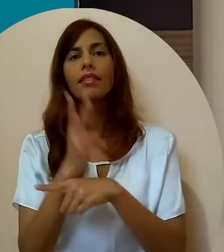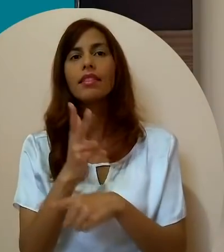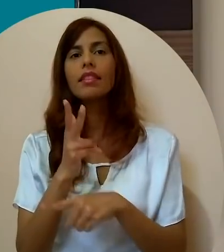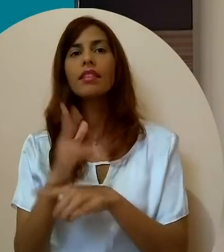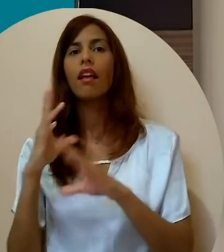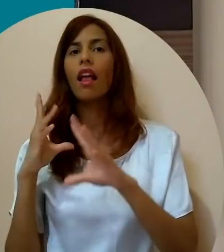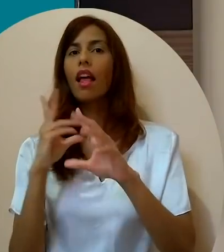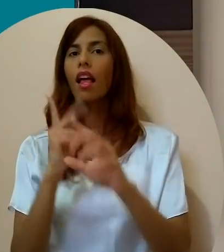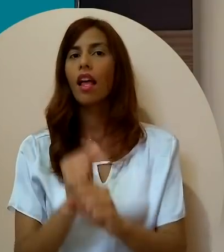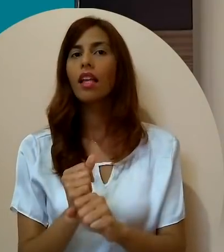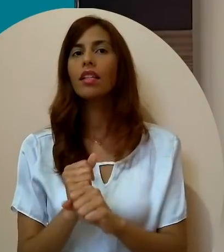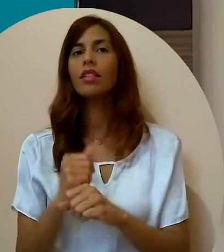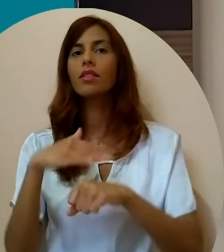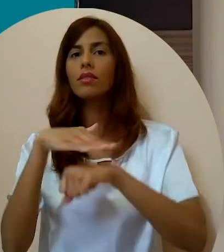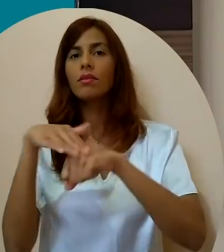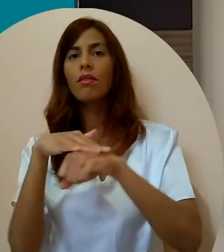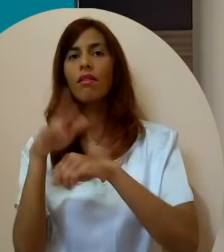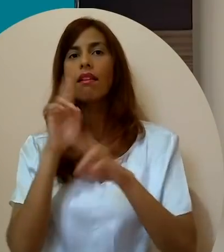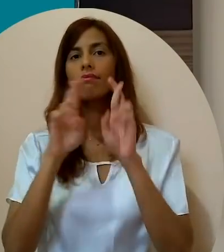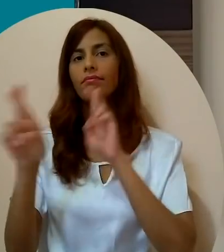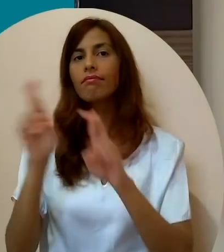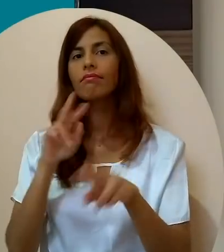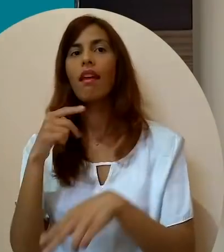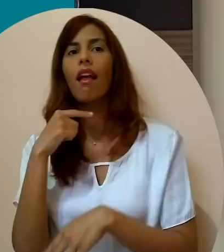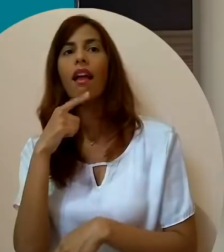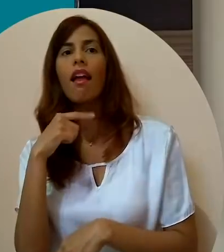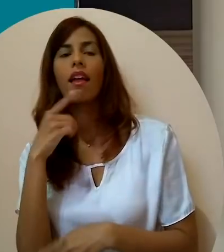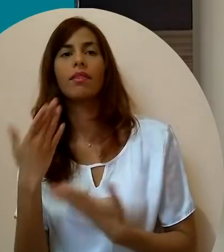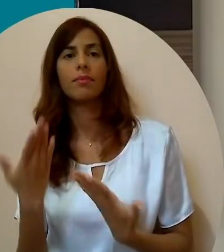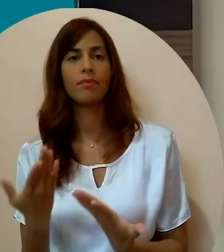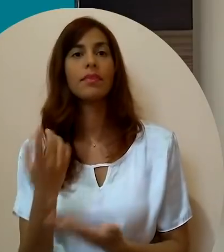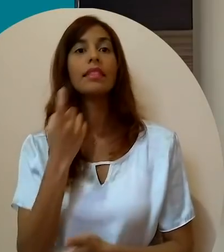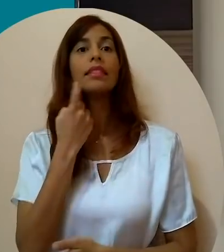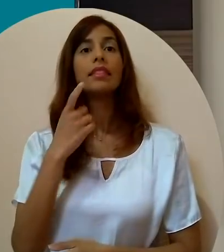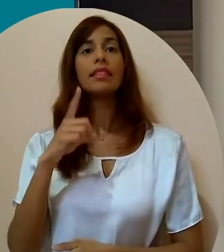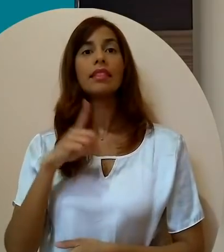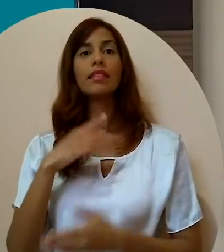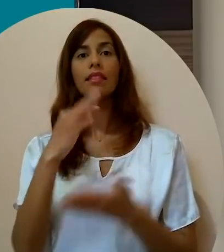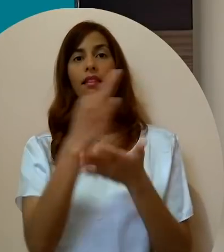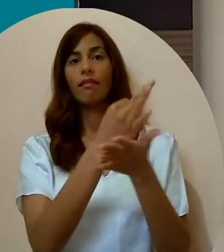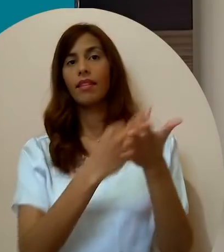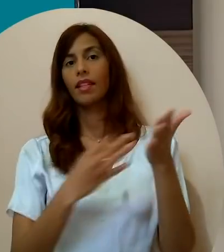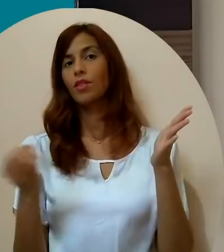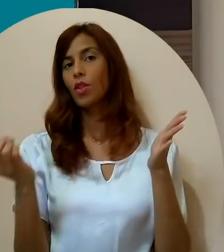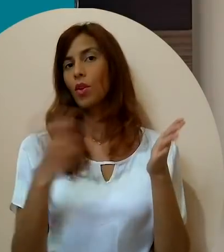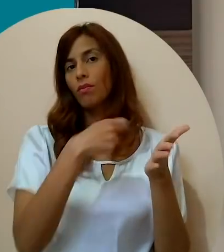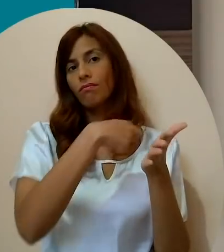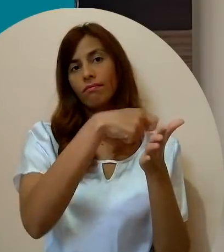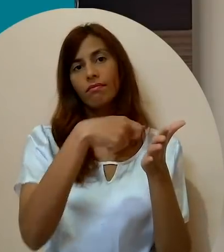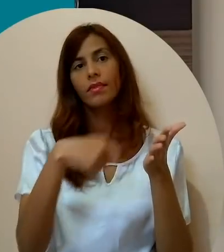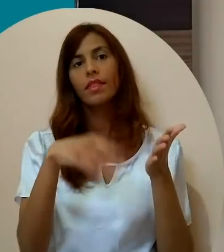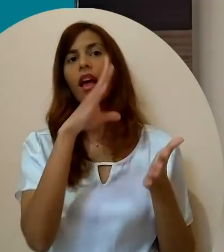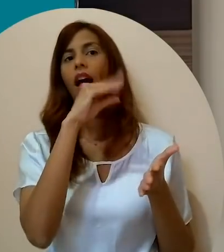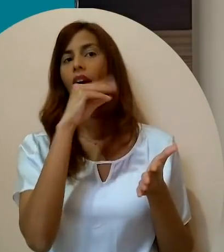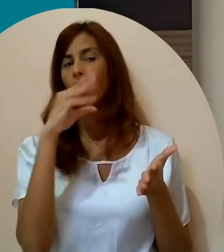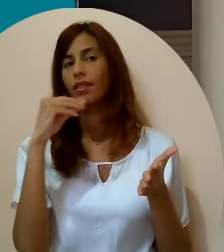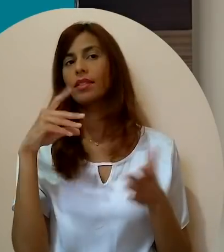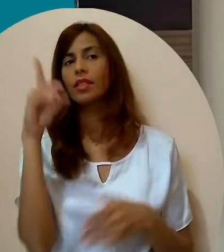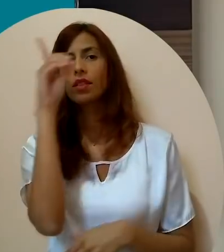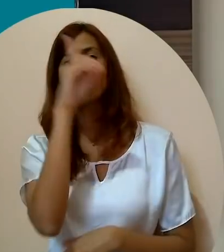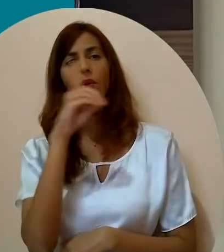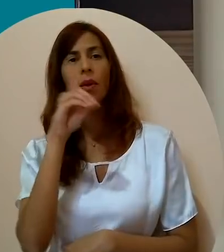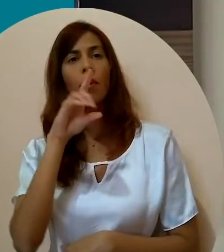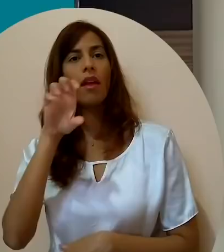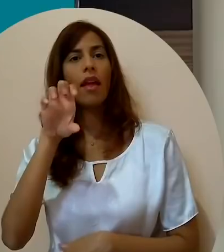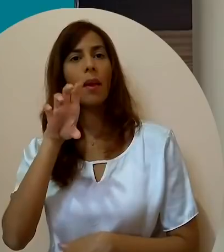resumo da live é disponibilizado, e discussões no Hangout são realizadas para tirar possíveis dúvidas. Às sextas, tem sempre um